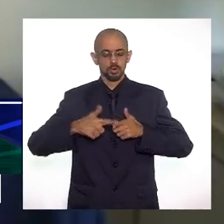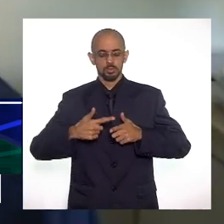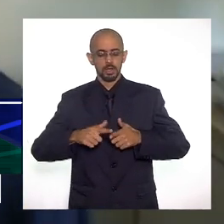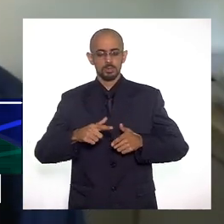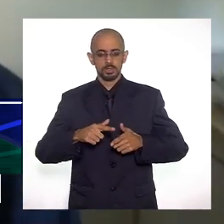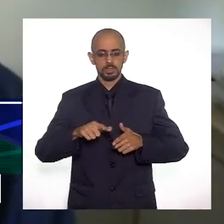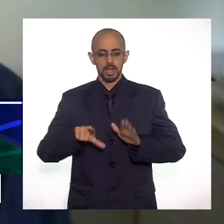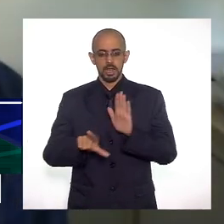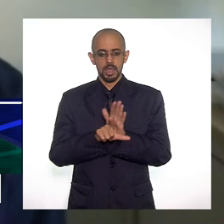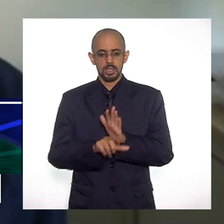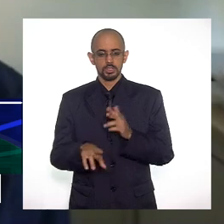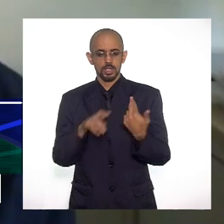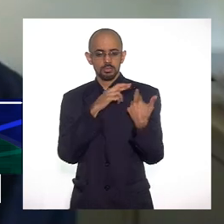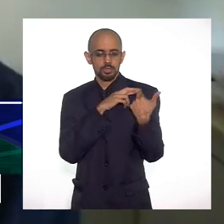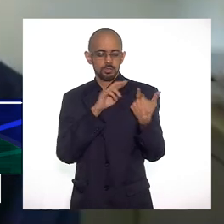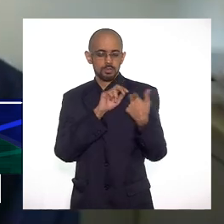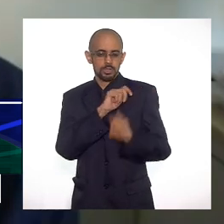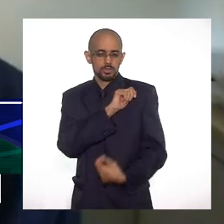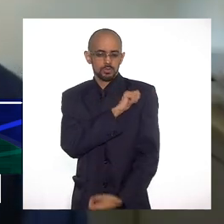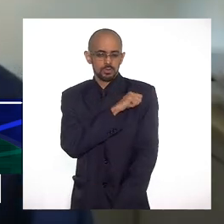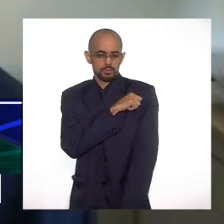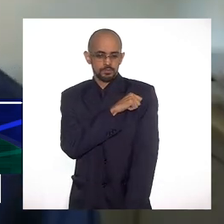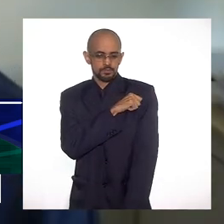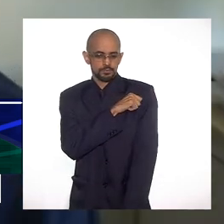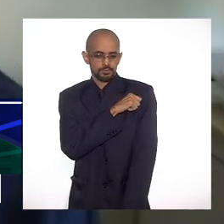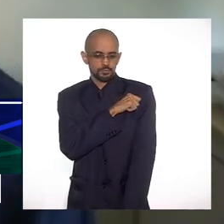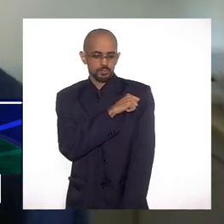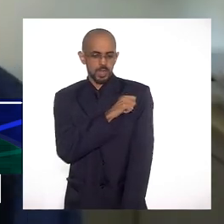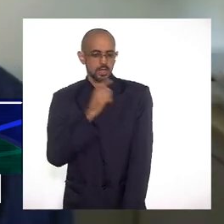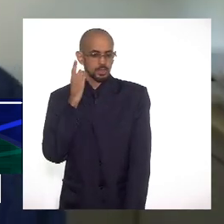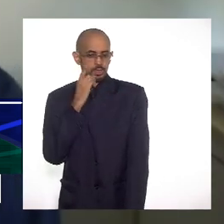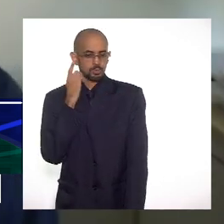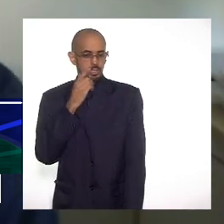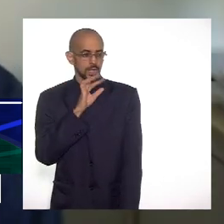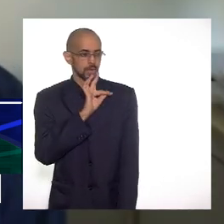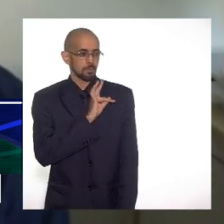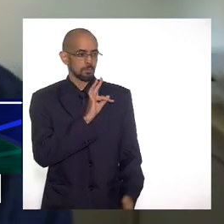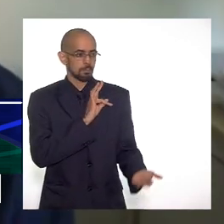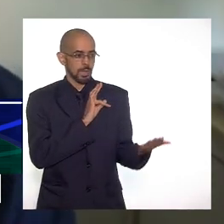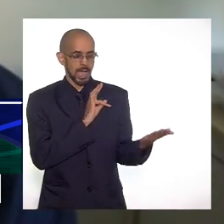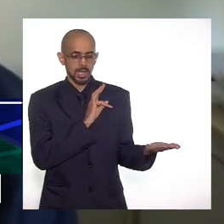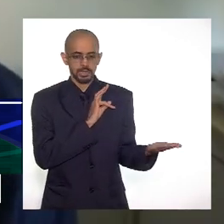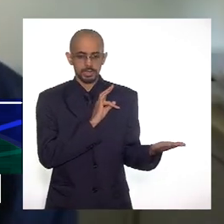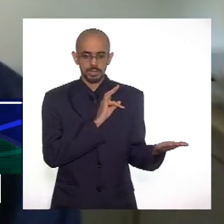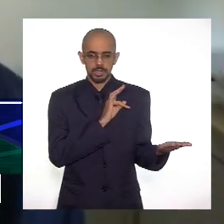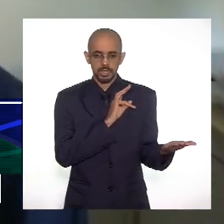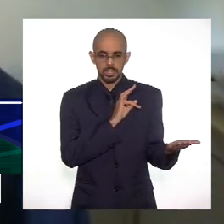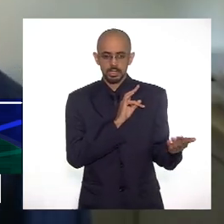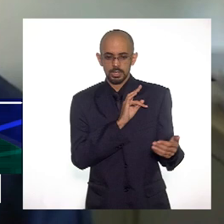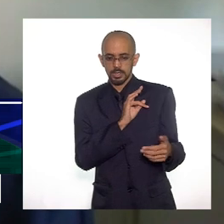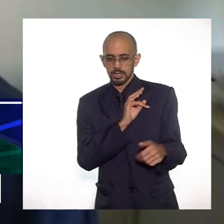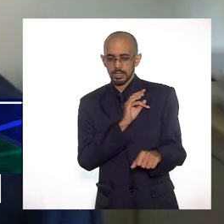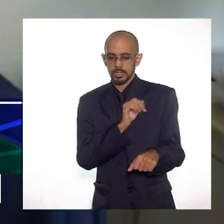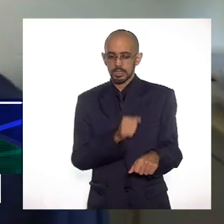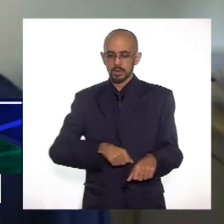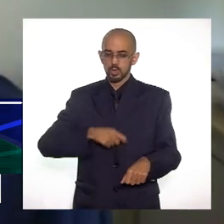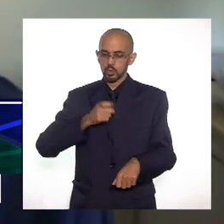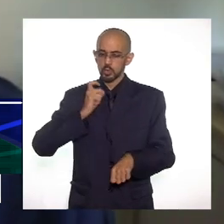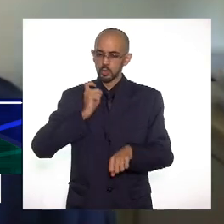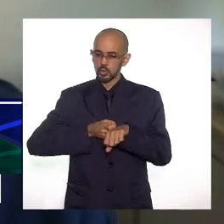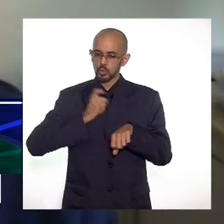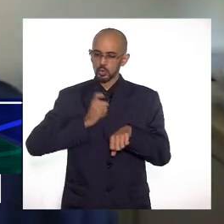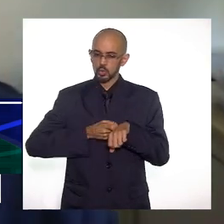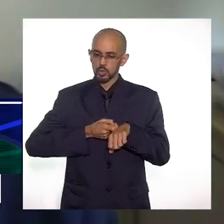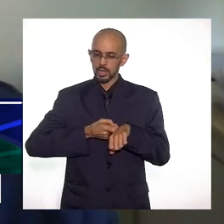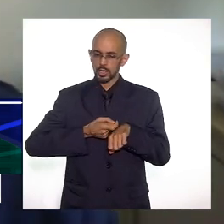fiscal. Deputada Marta Rocha fez uma fala em defesa intransigente ao